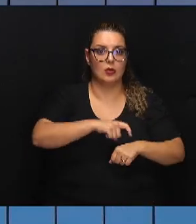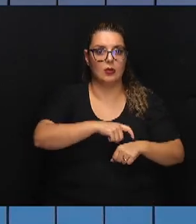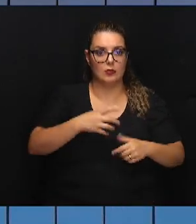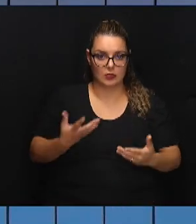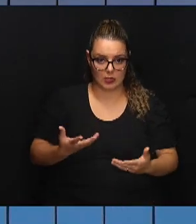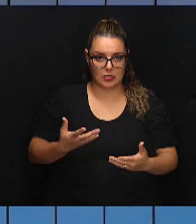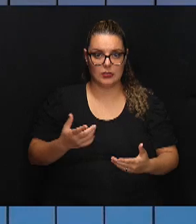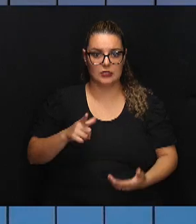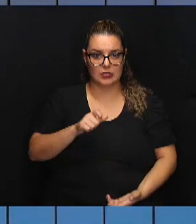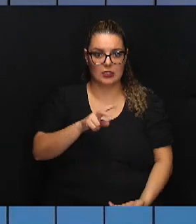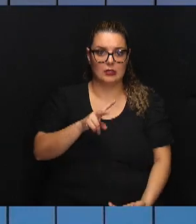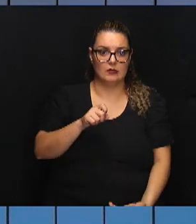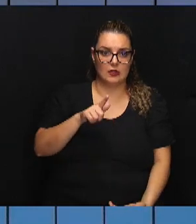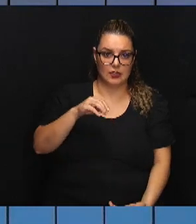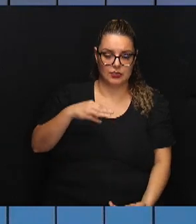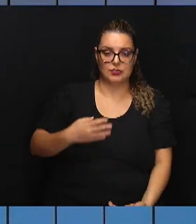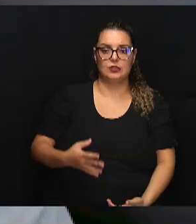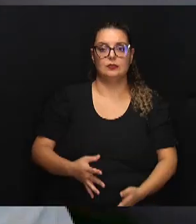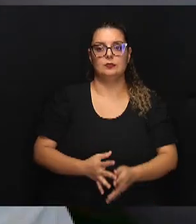dessa lavagem.